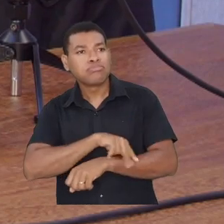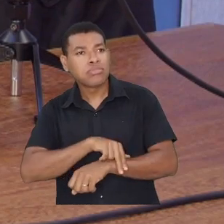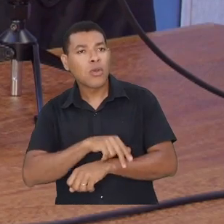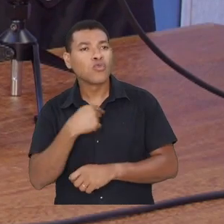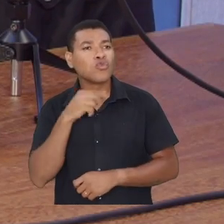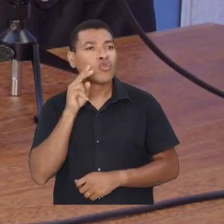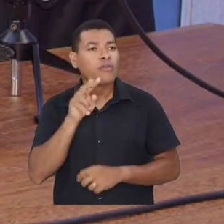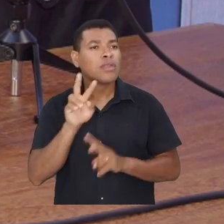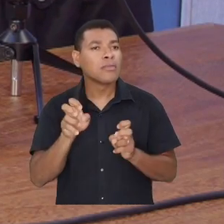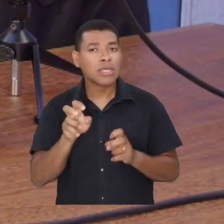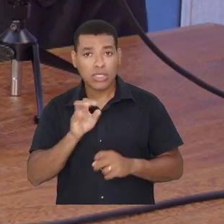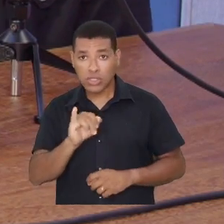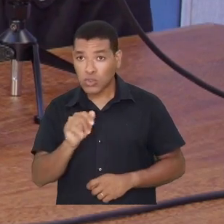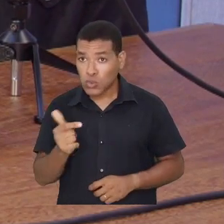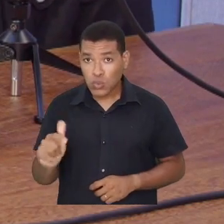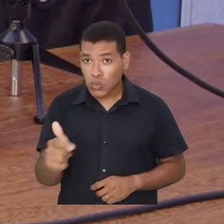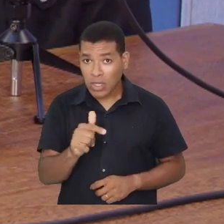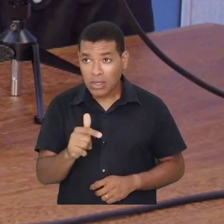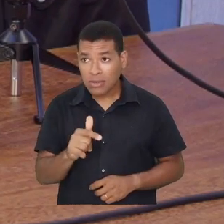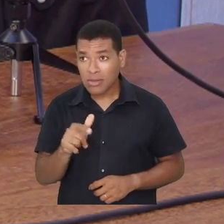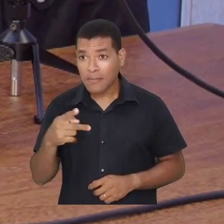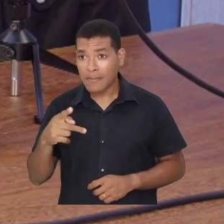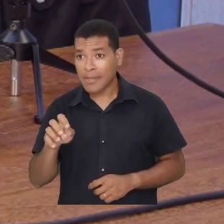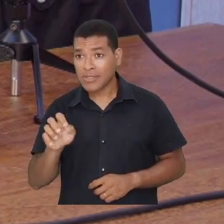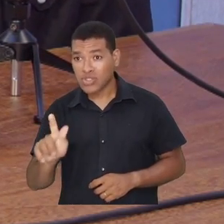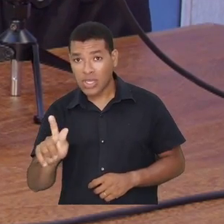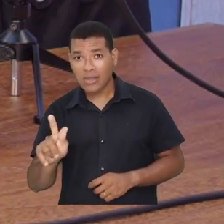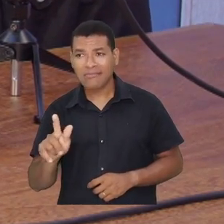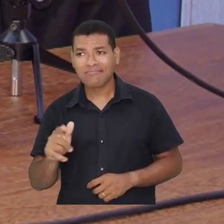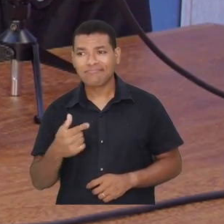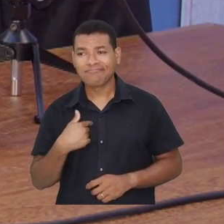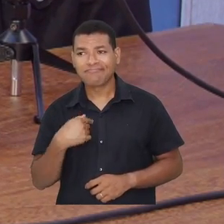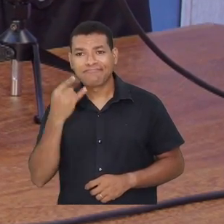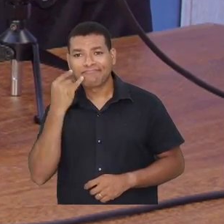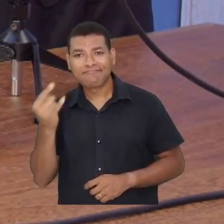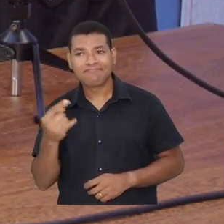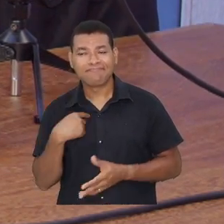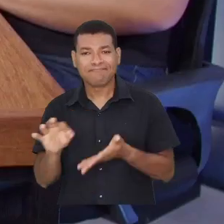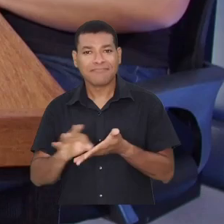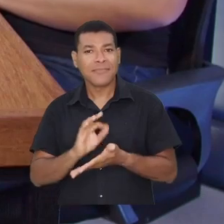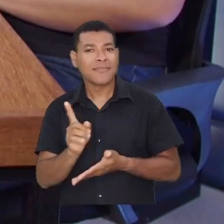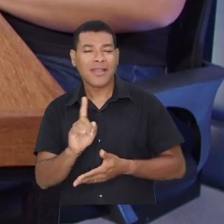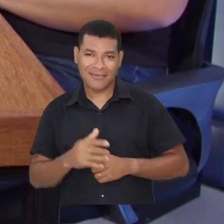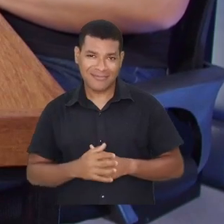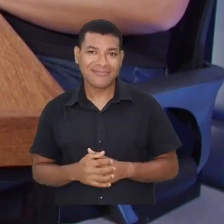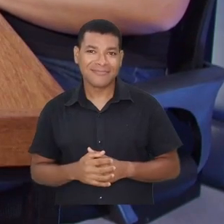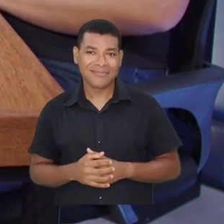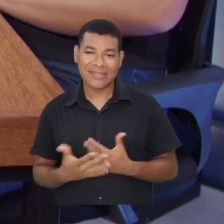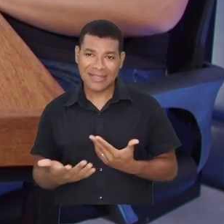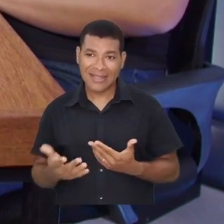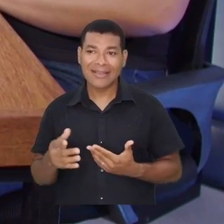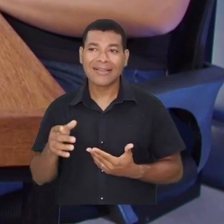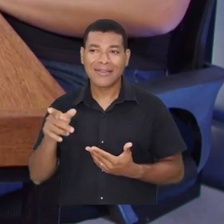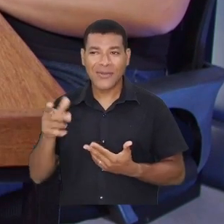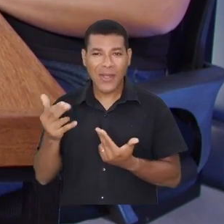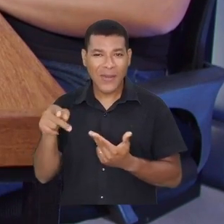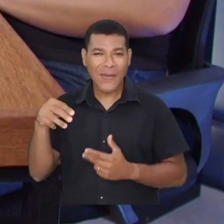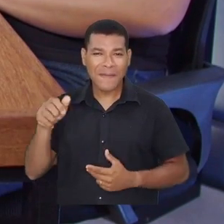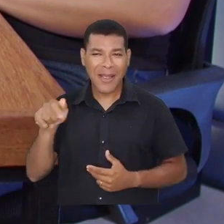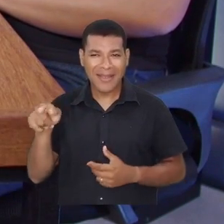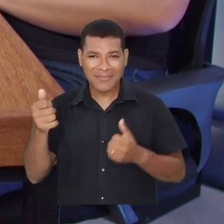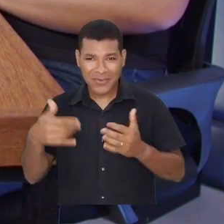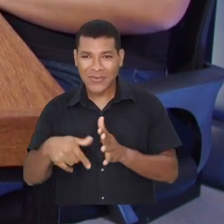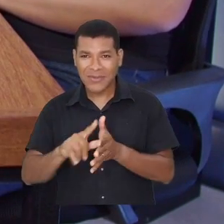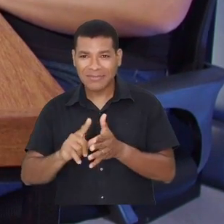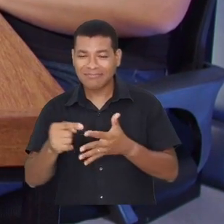assim, se não existisse, não ia conseguir fazer brilhar eu escrever. Brilhar os olhos, né? E é exatamente o que a Má trouxe. Então, é um ponto muito,